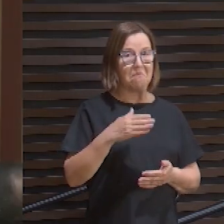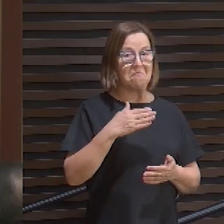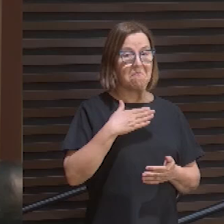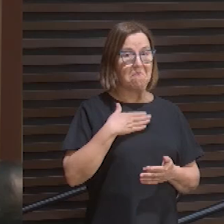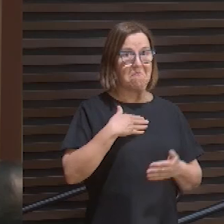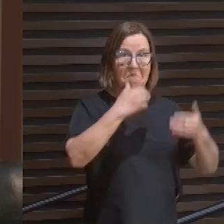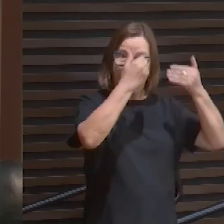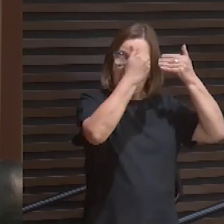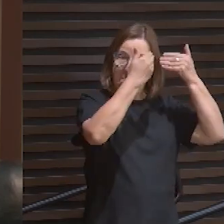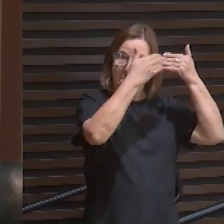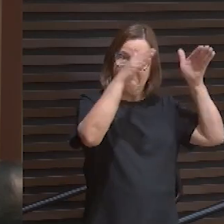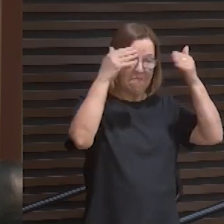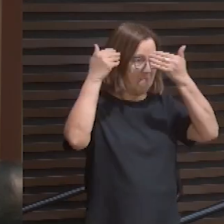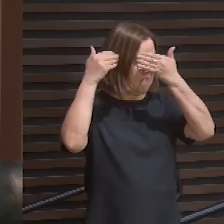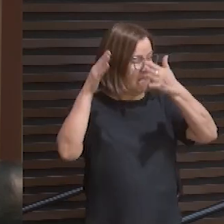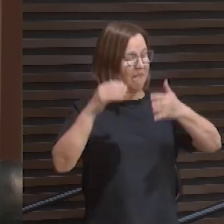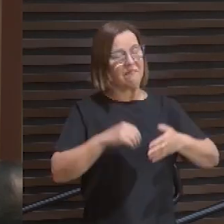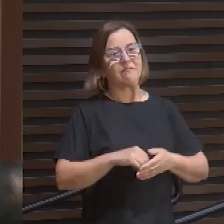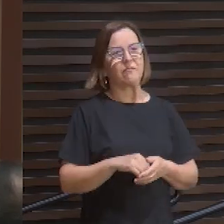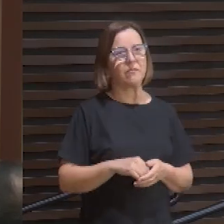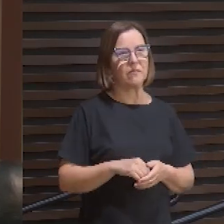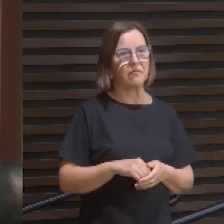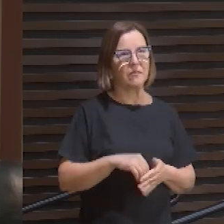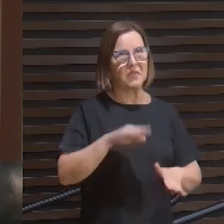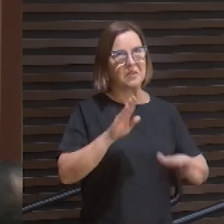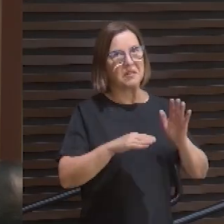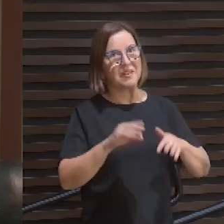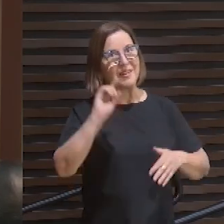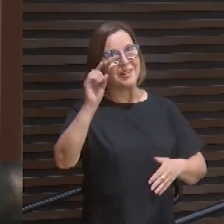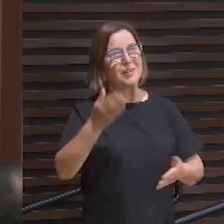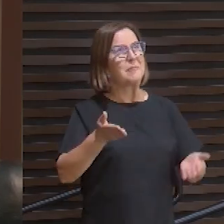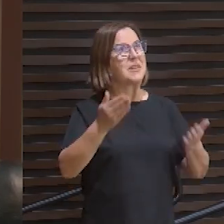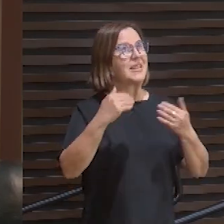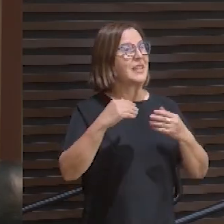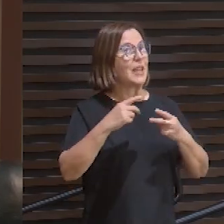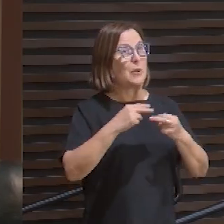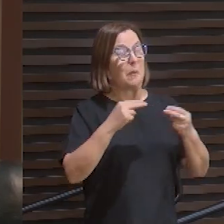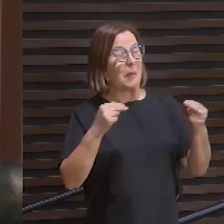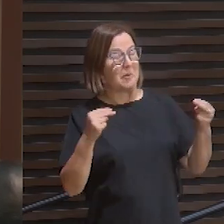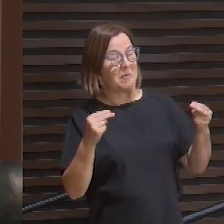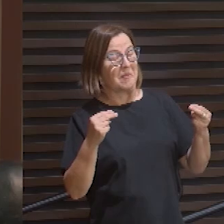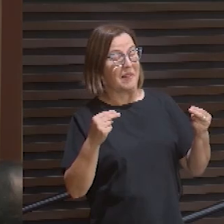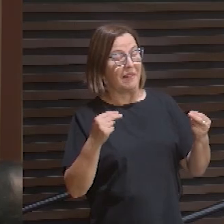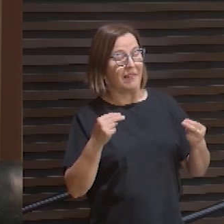dizer, de vez em quando Deus me dá umas coisas, uns insights,